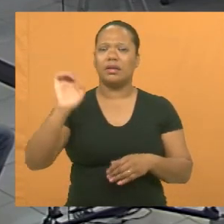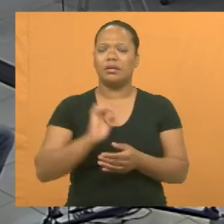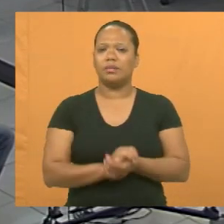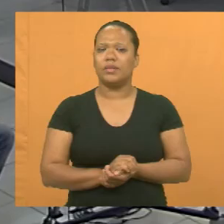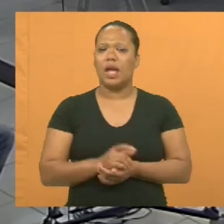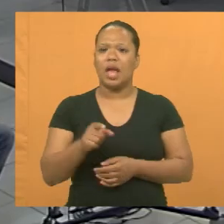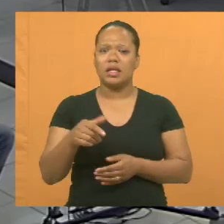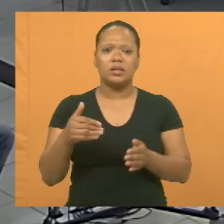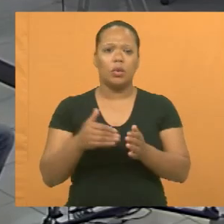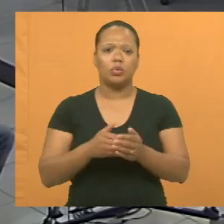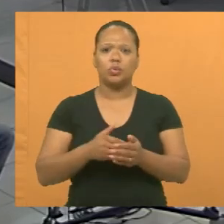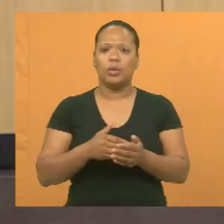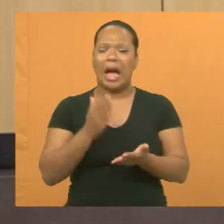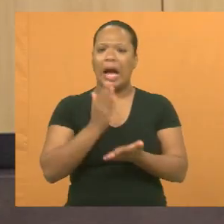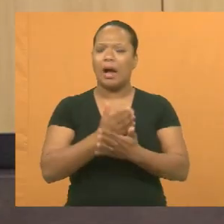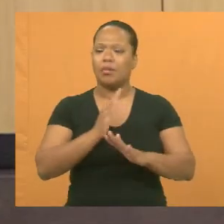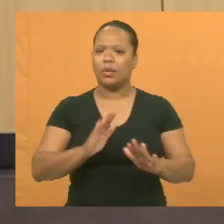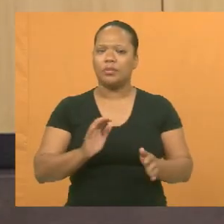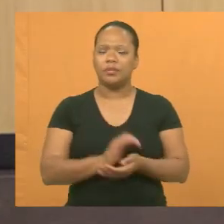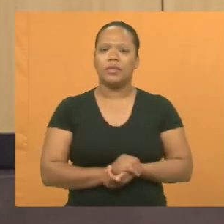informações.